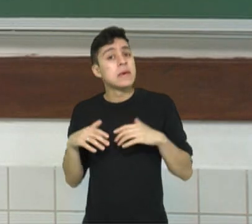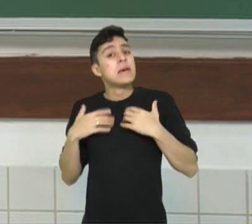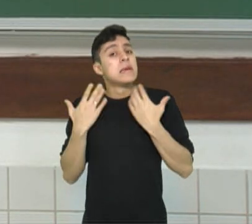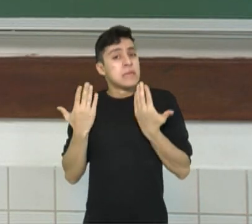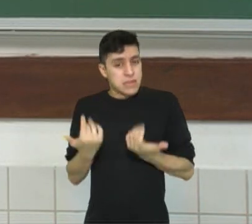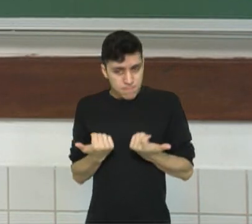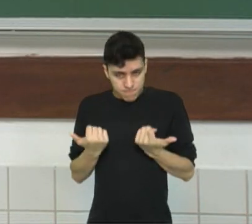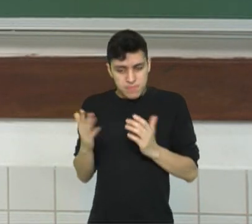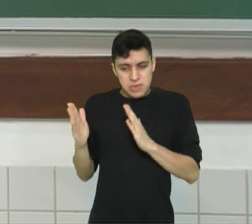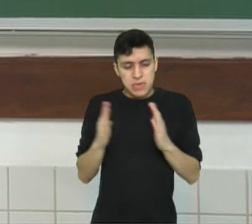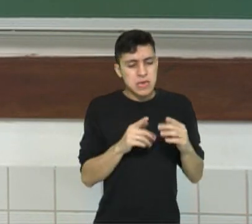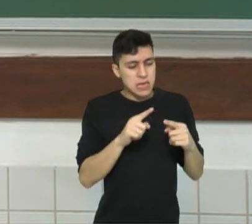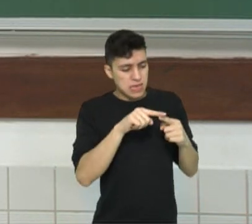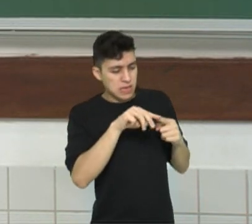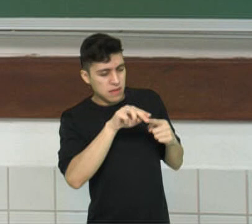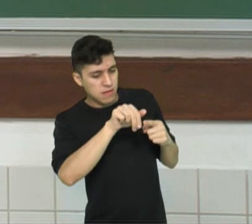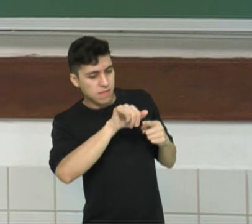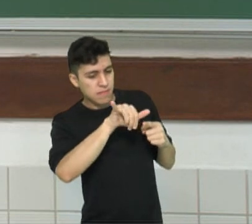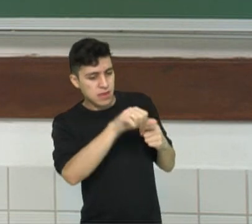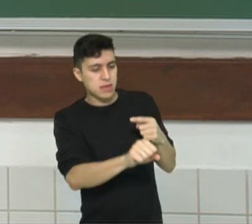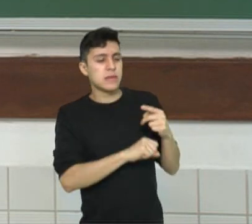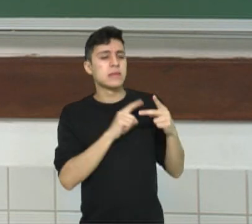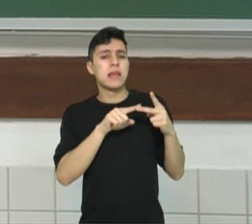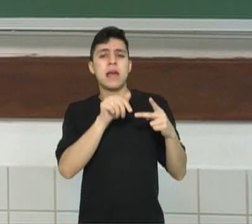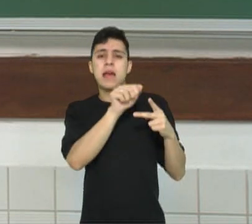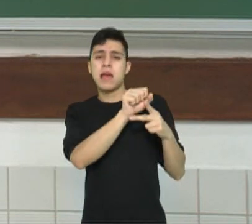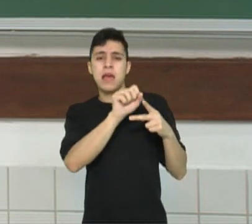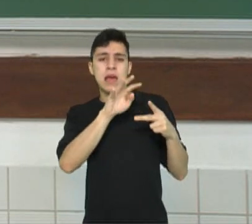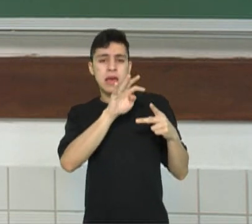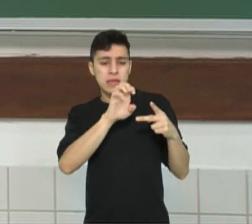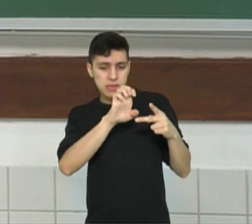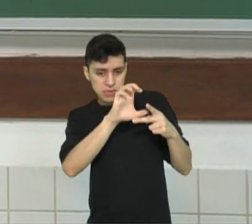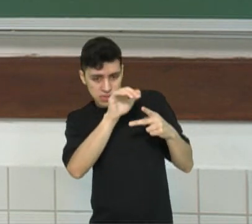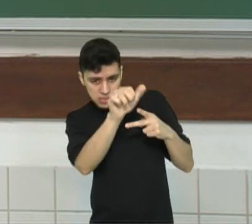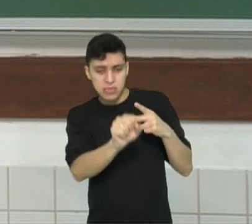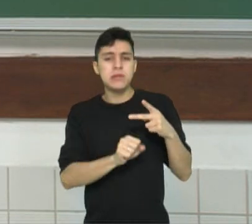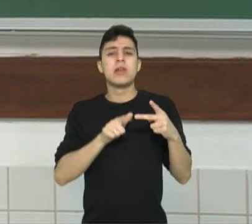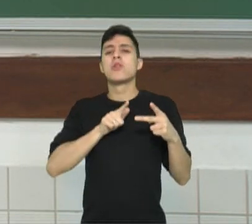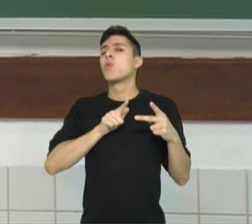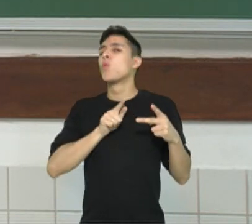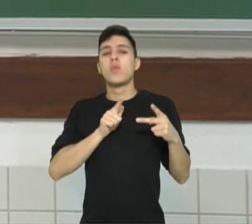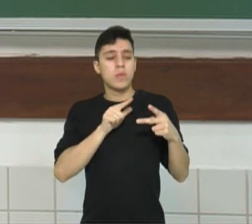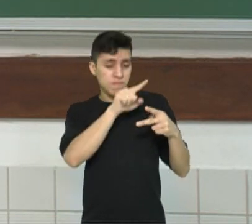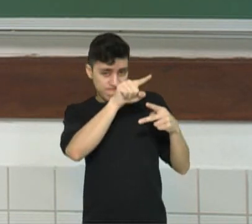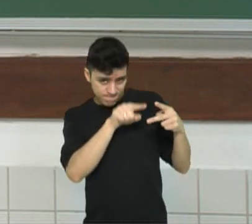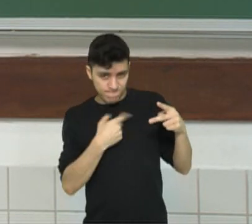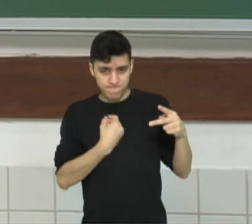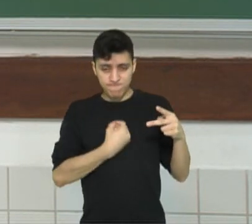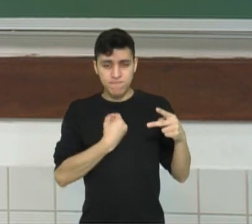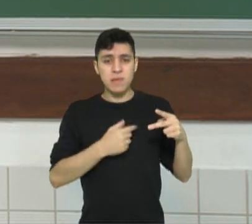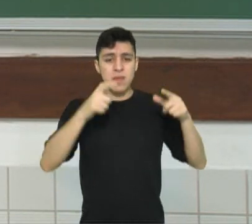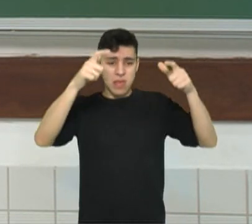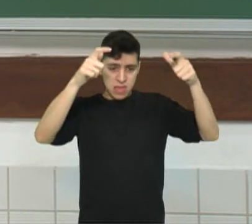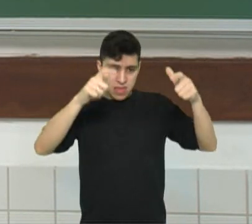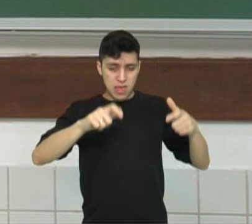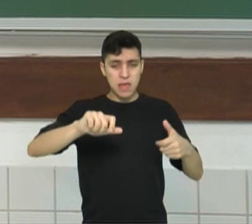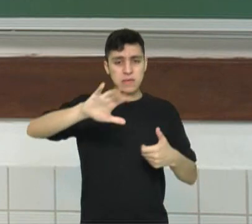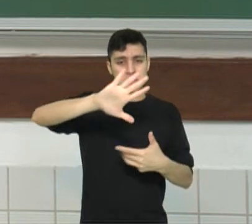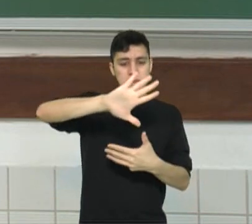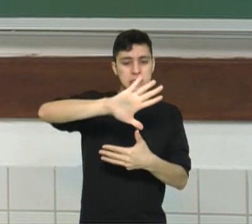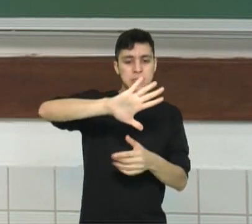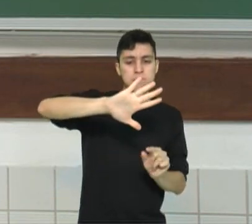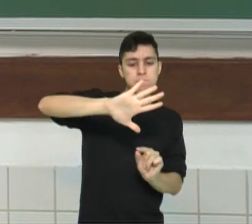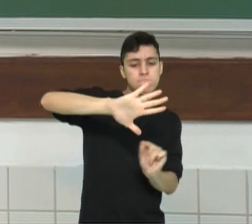Bom, falamos dos maias, falamos dos astecas, que estavam localizados na região da Mesoamérica,